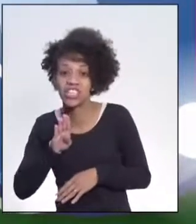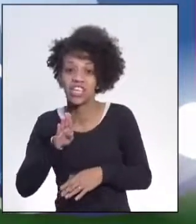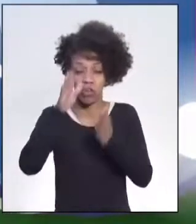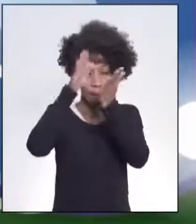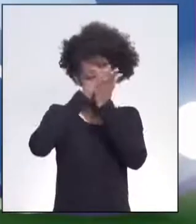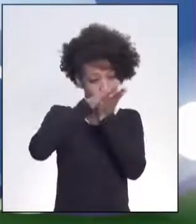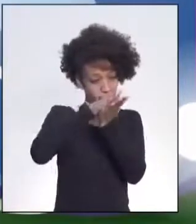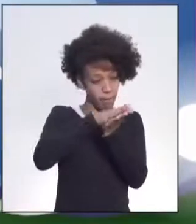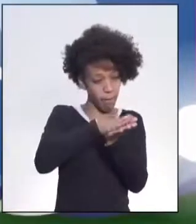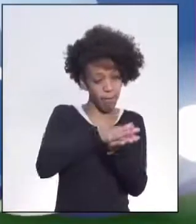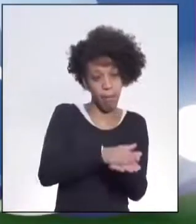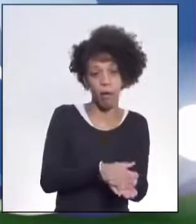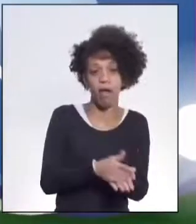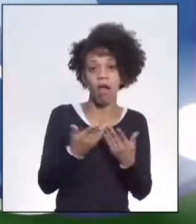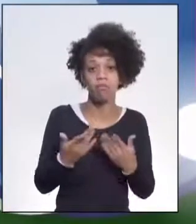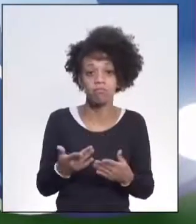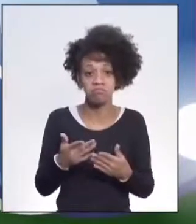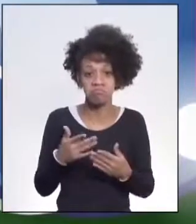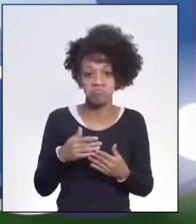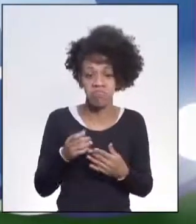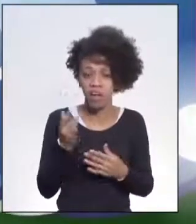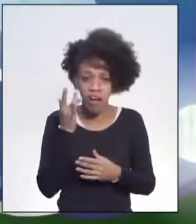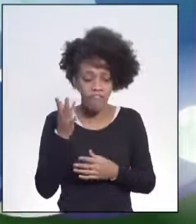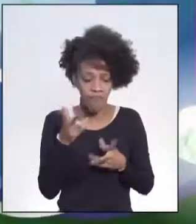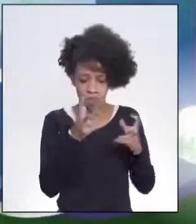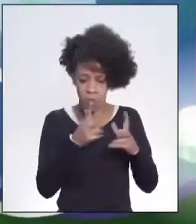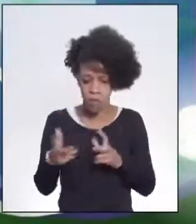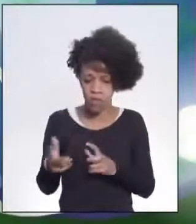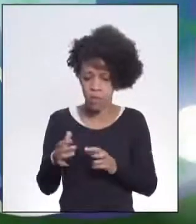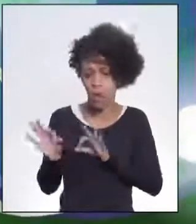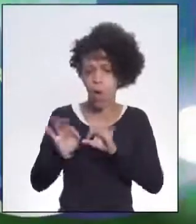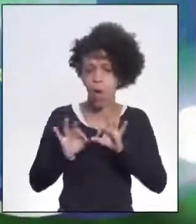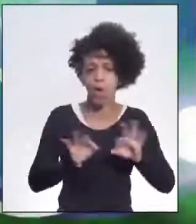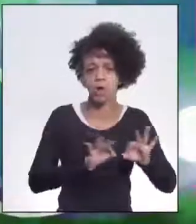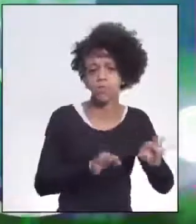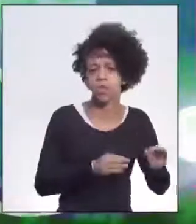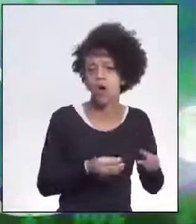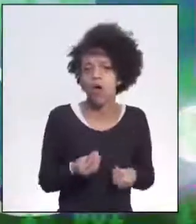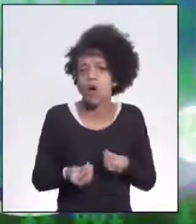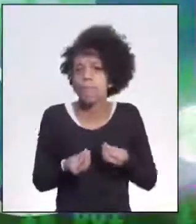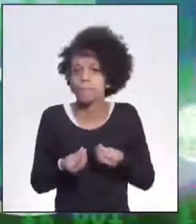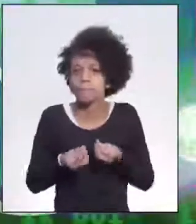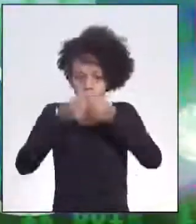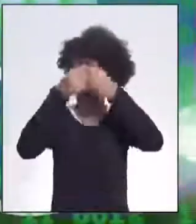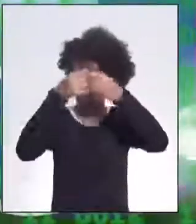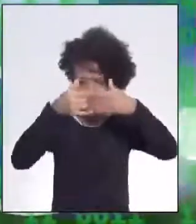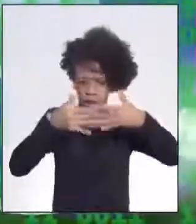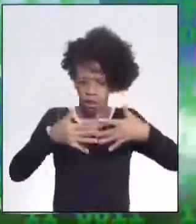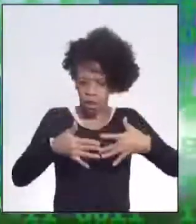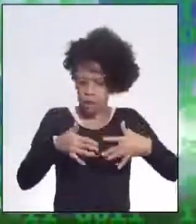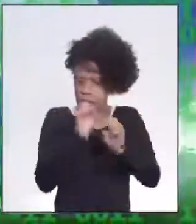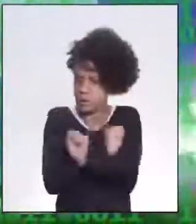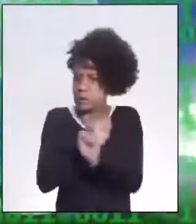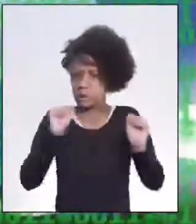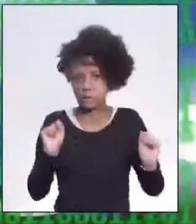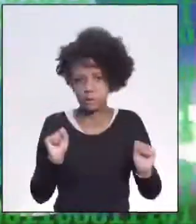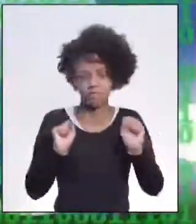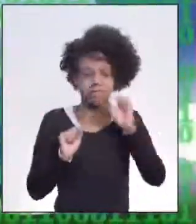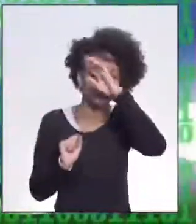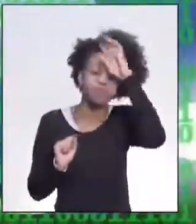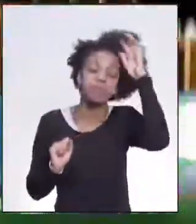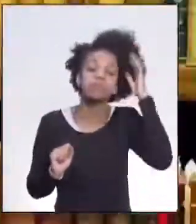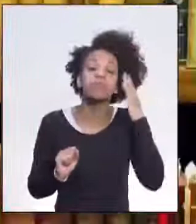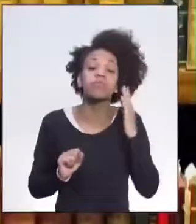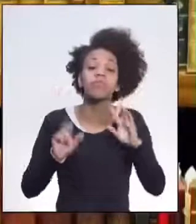cada minuto. Nesse cenário, é fácil observar como a organização disso tudo é algo extremamente complexo. O